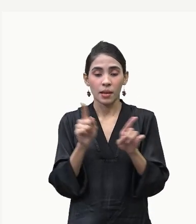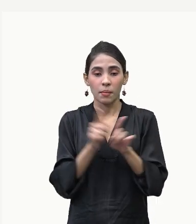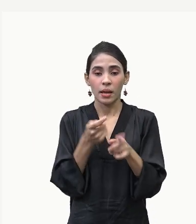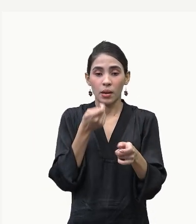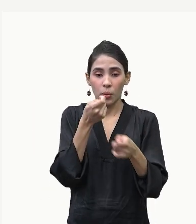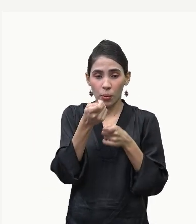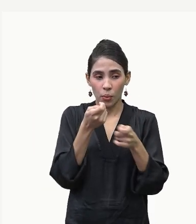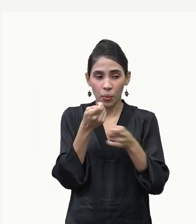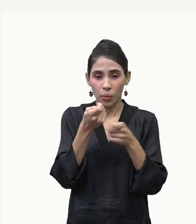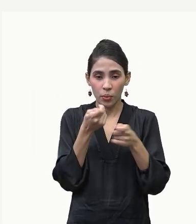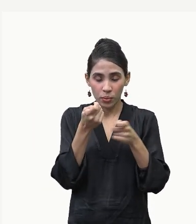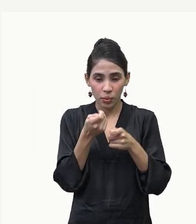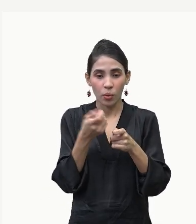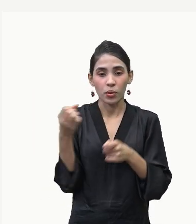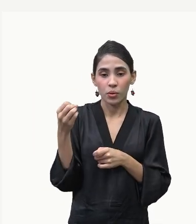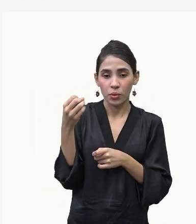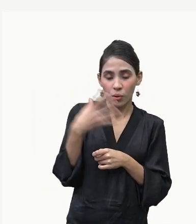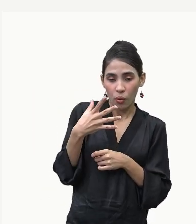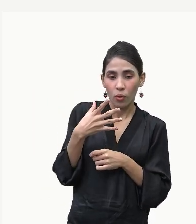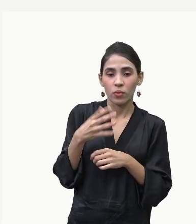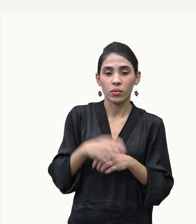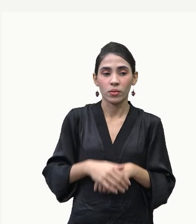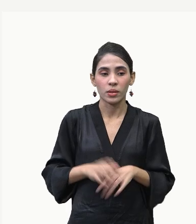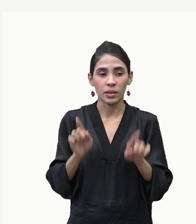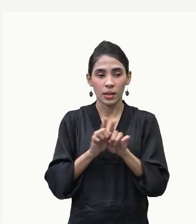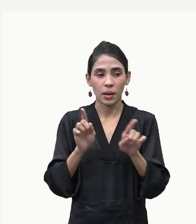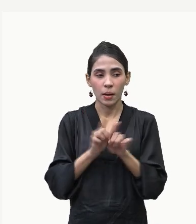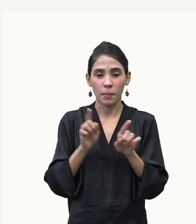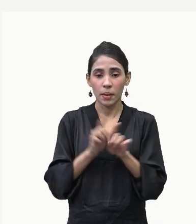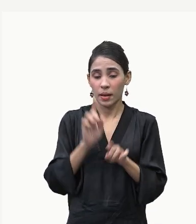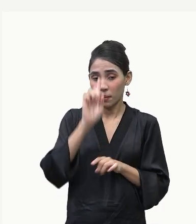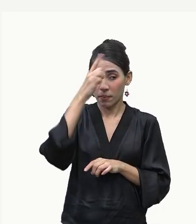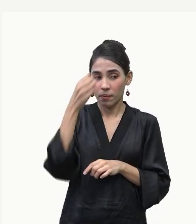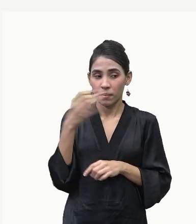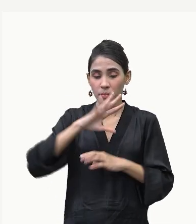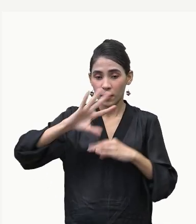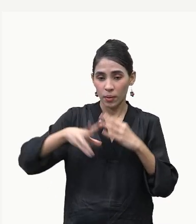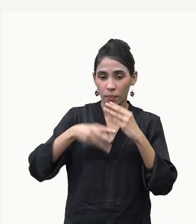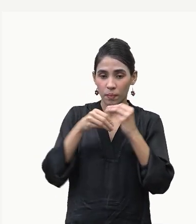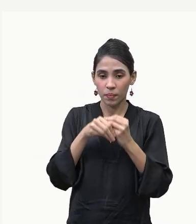regulação e inovação para implementar o complexo